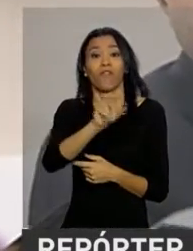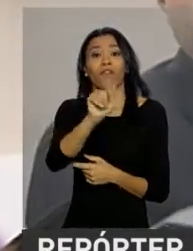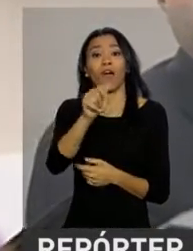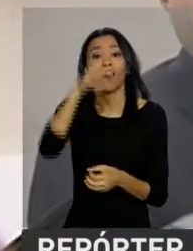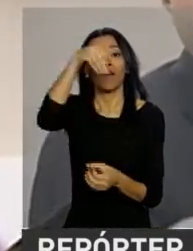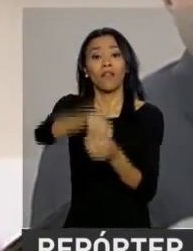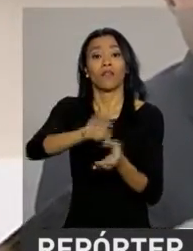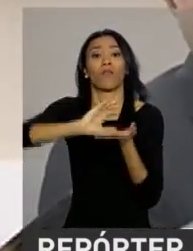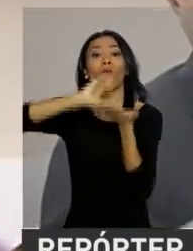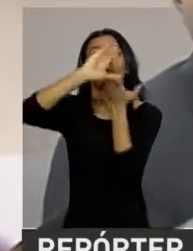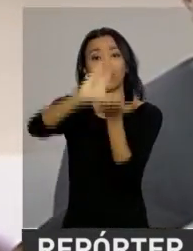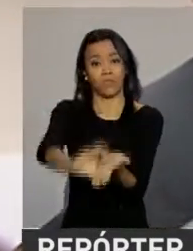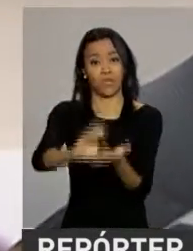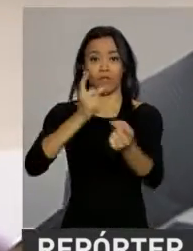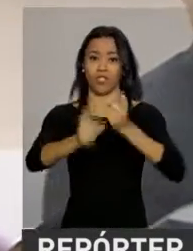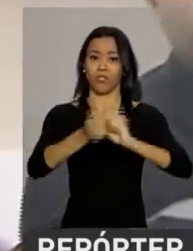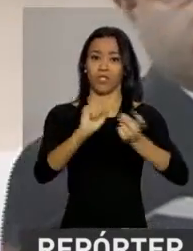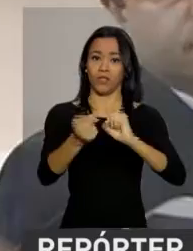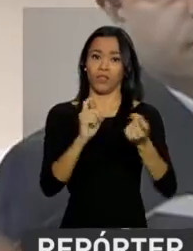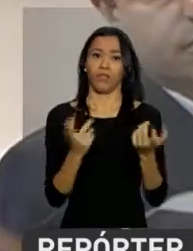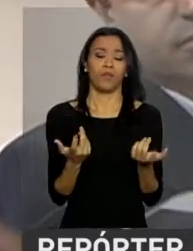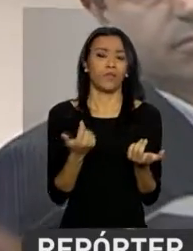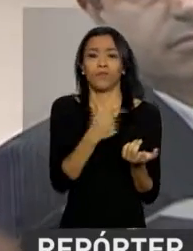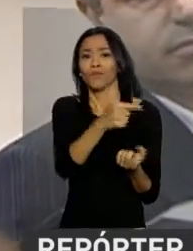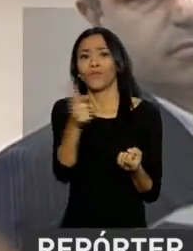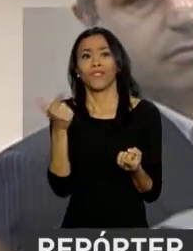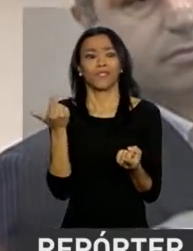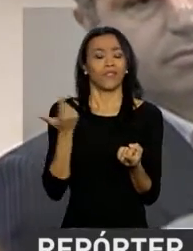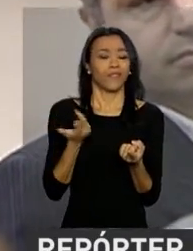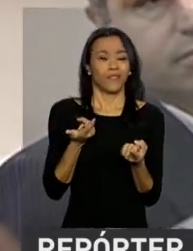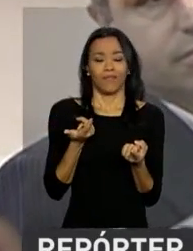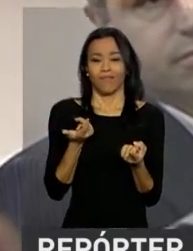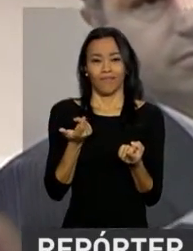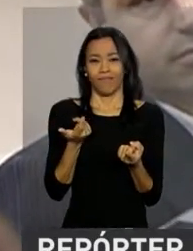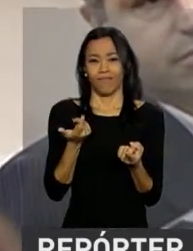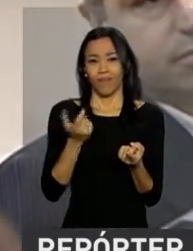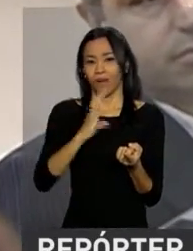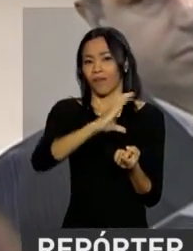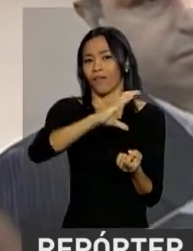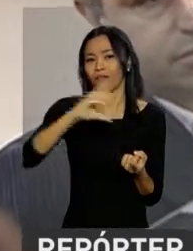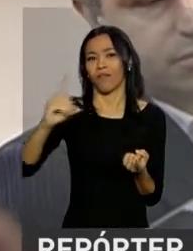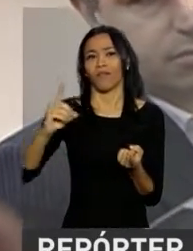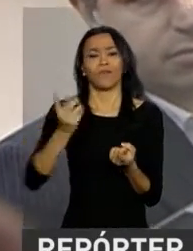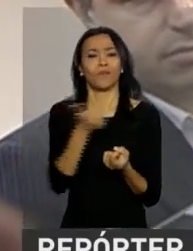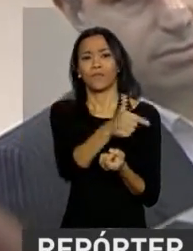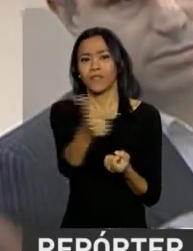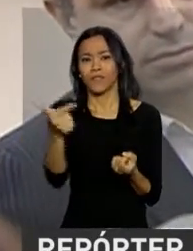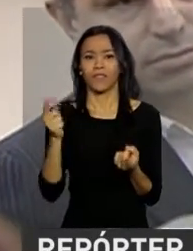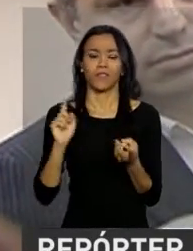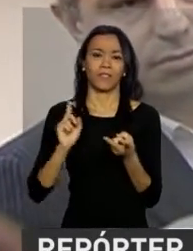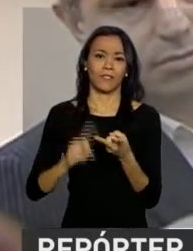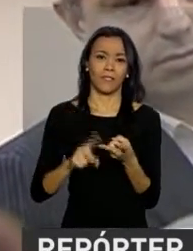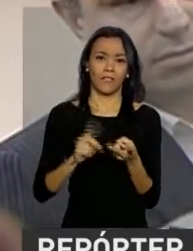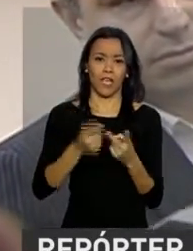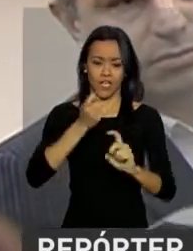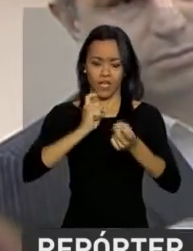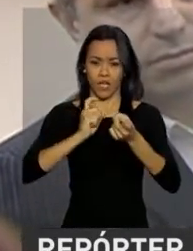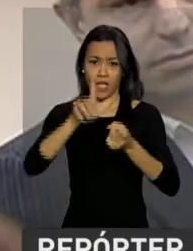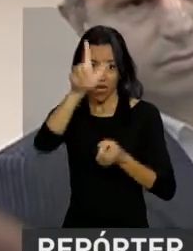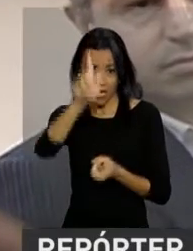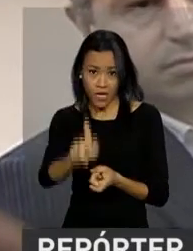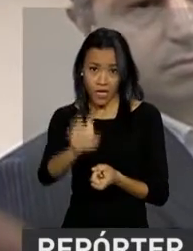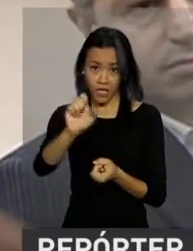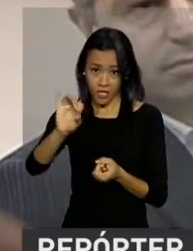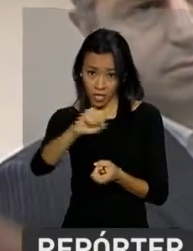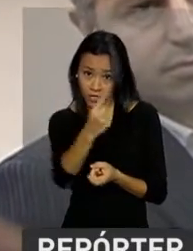eu não tinha nenhuma nenhum comando não tinha é nenhuma atividade é de gestão e não era